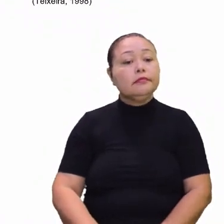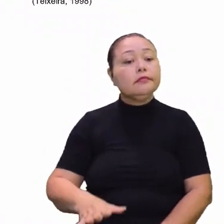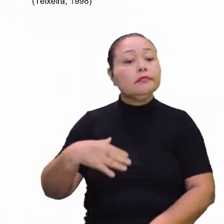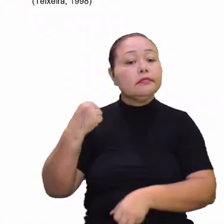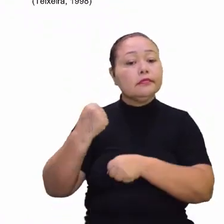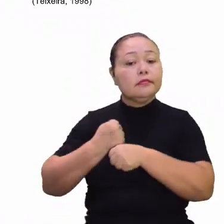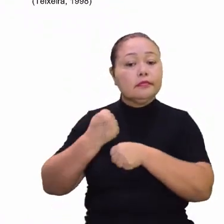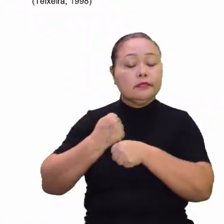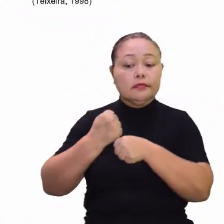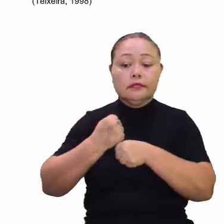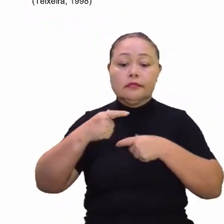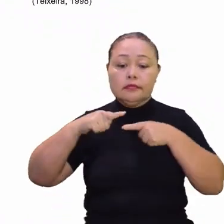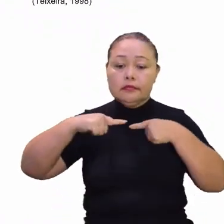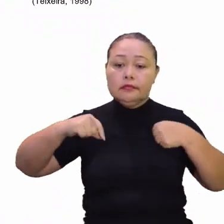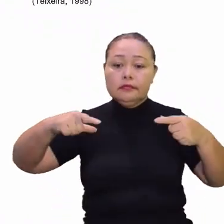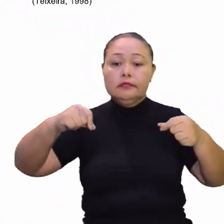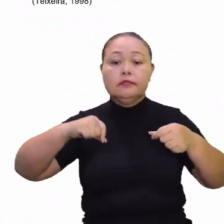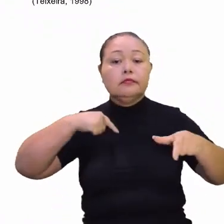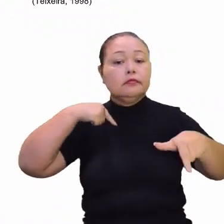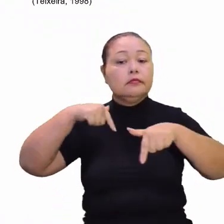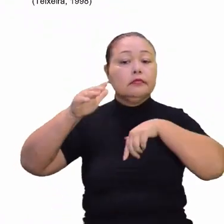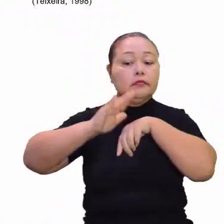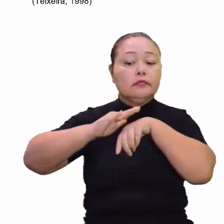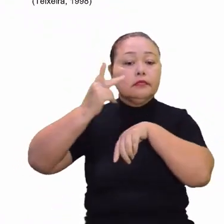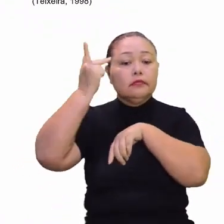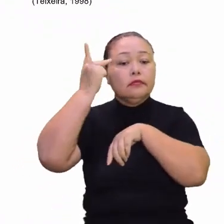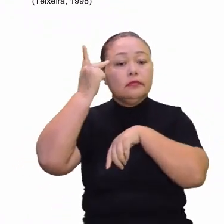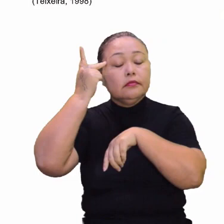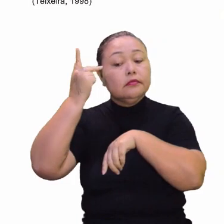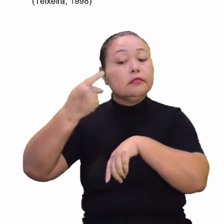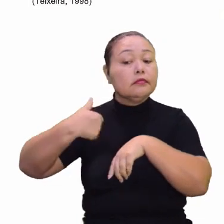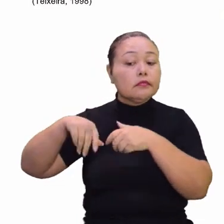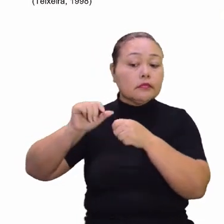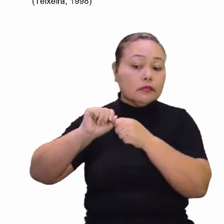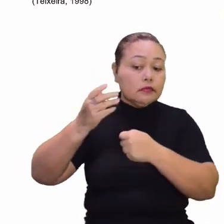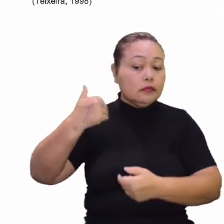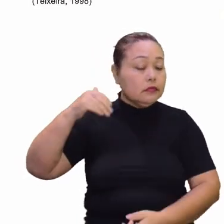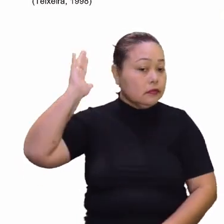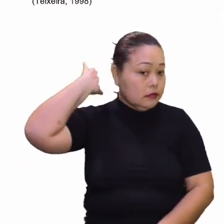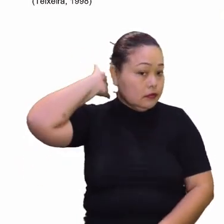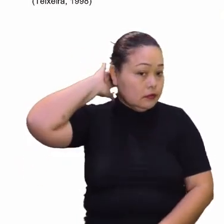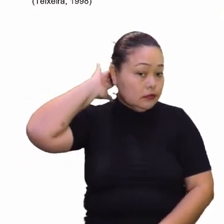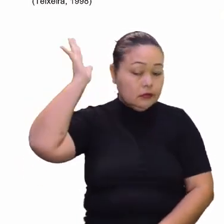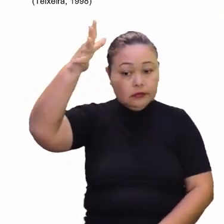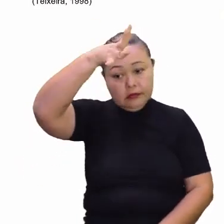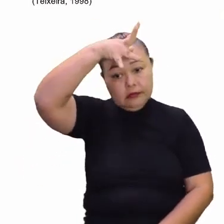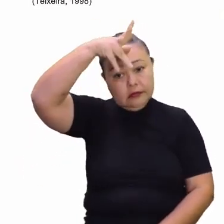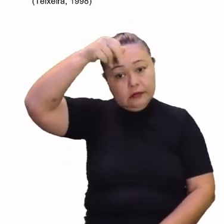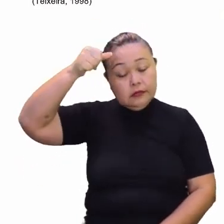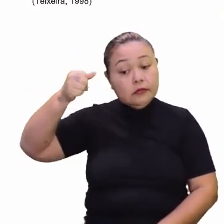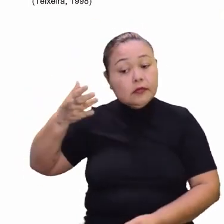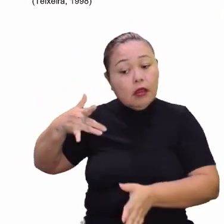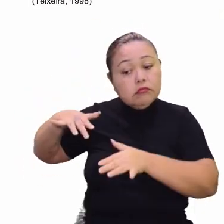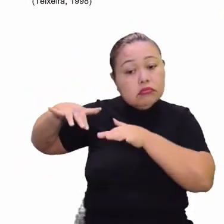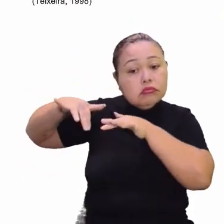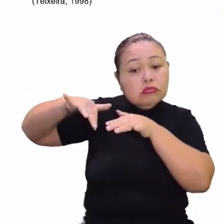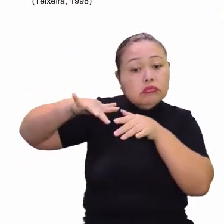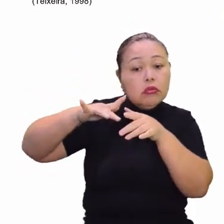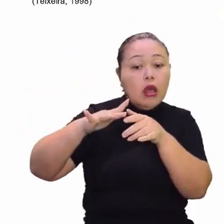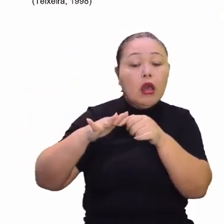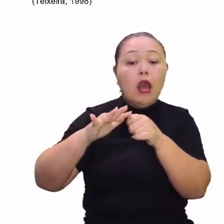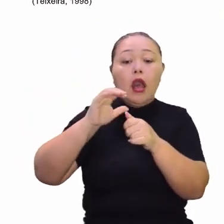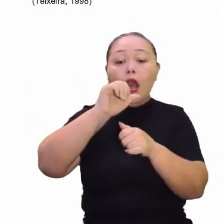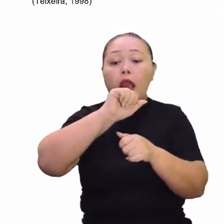Para a construção do forte, trabalhadores de São Paulo, Belém e Mato Grosso vieram para esse projeto. A Caldo de